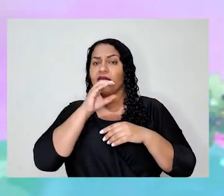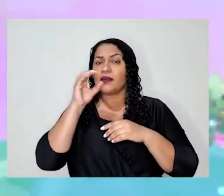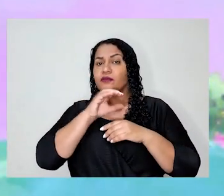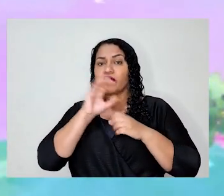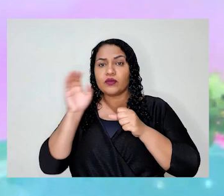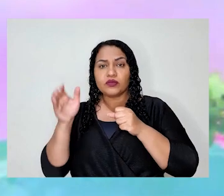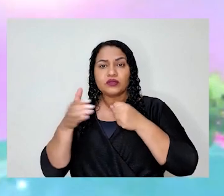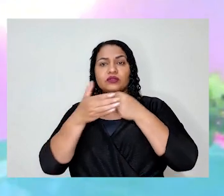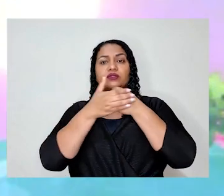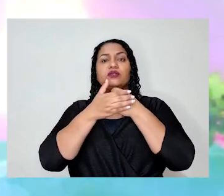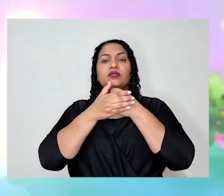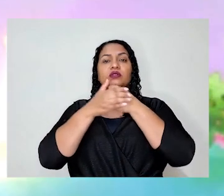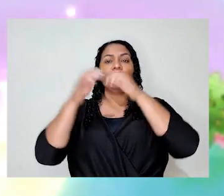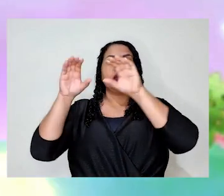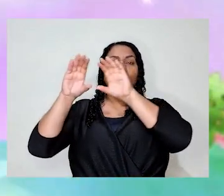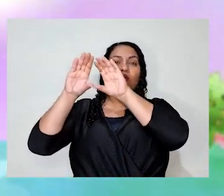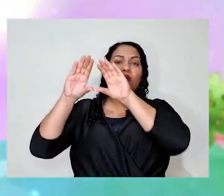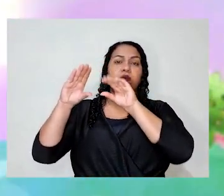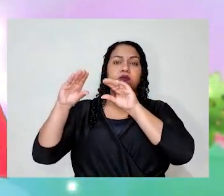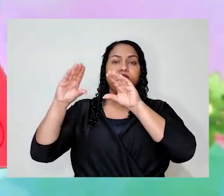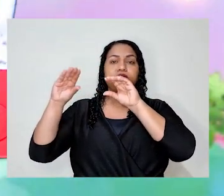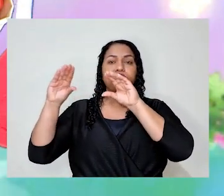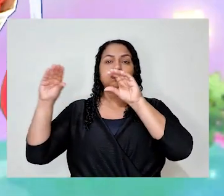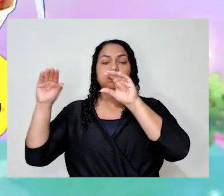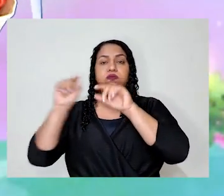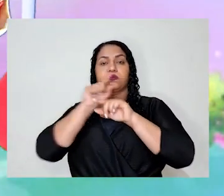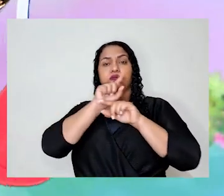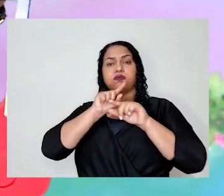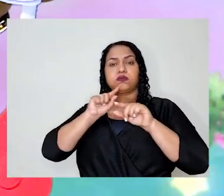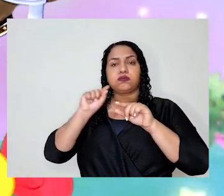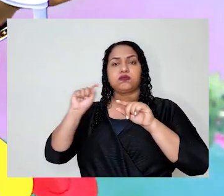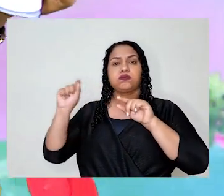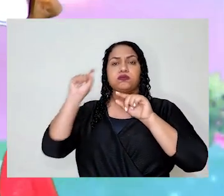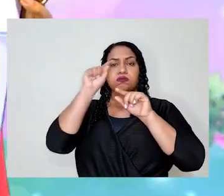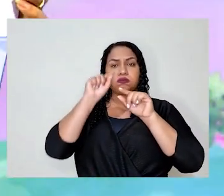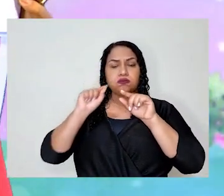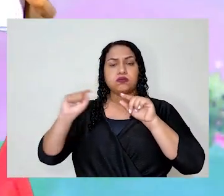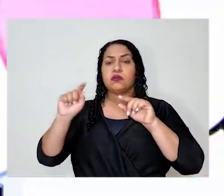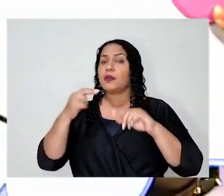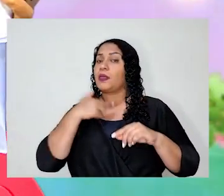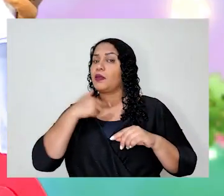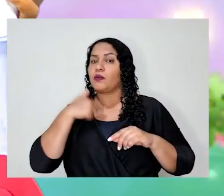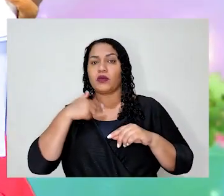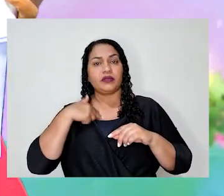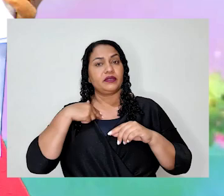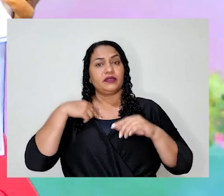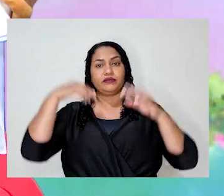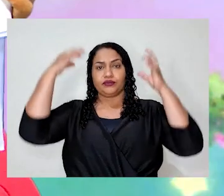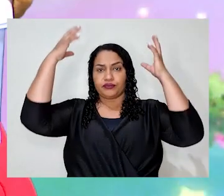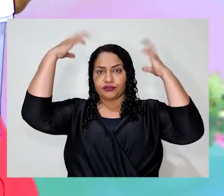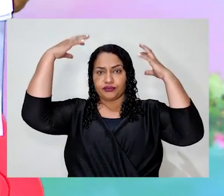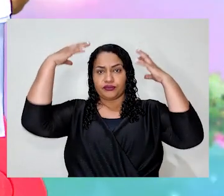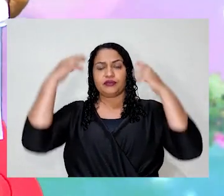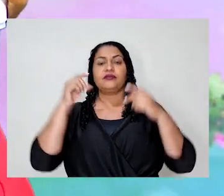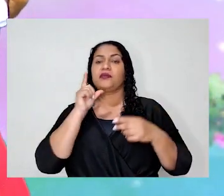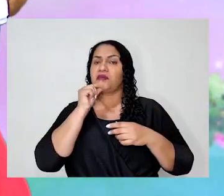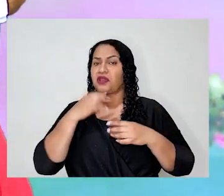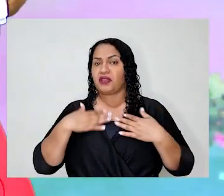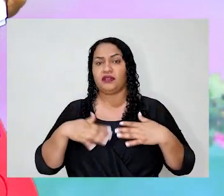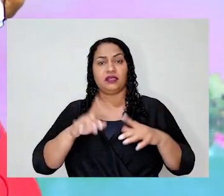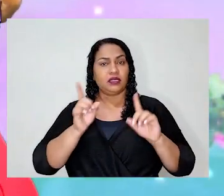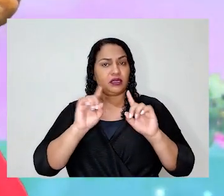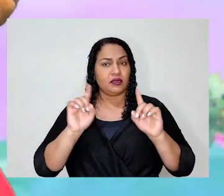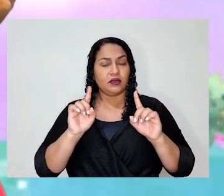nos esconder atrás da grande nuvem. Não podemos nos molhar. Todas as estrelinhas foram